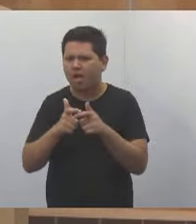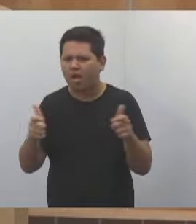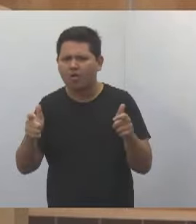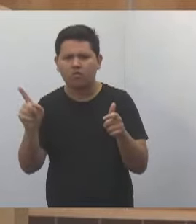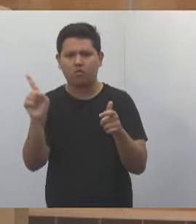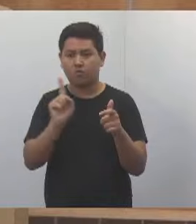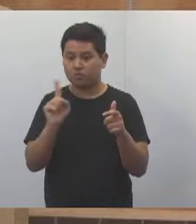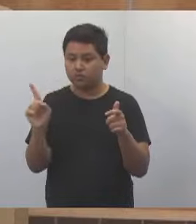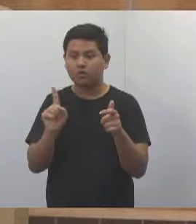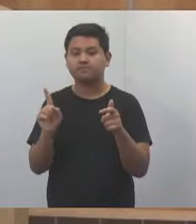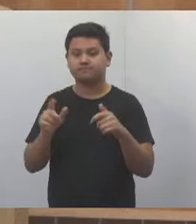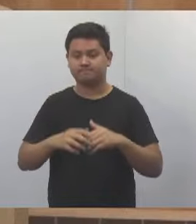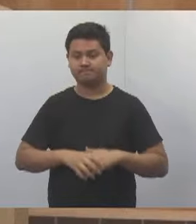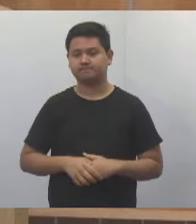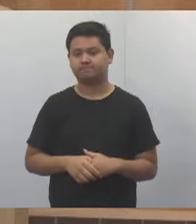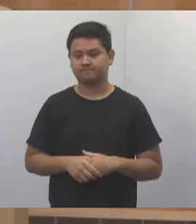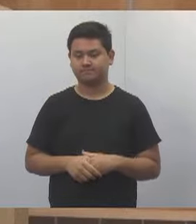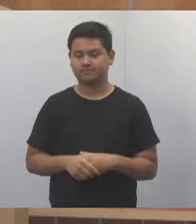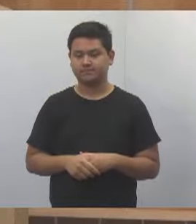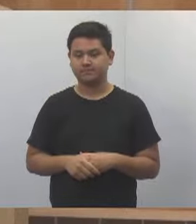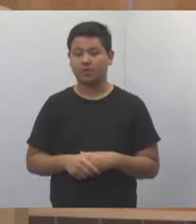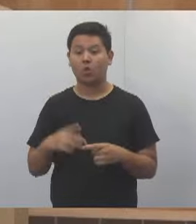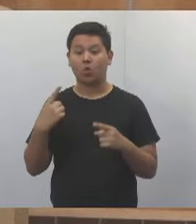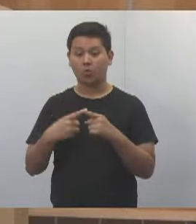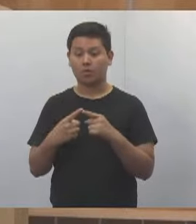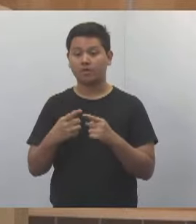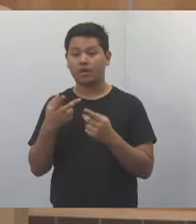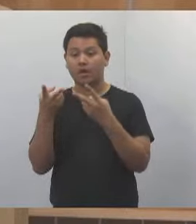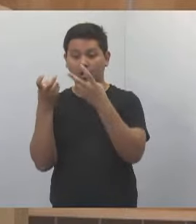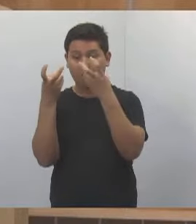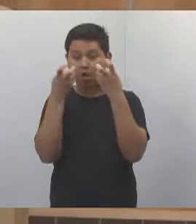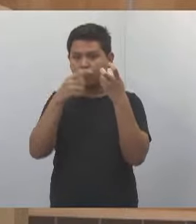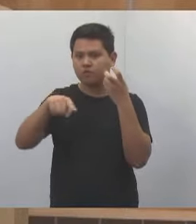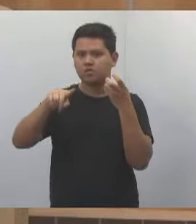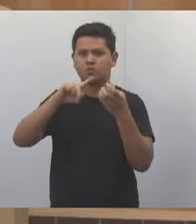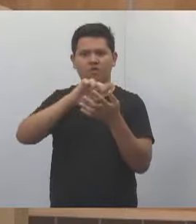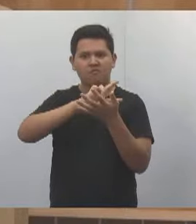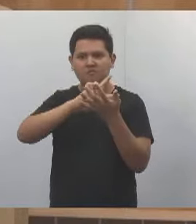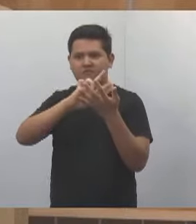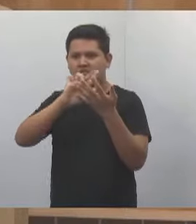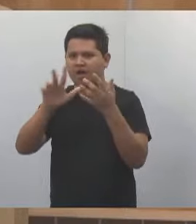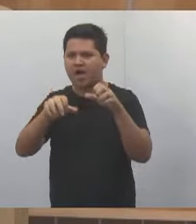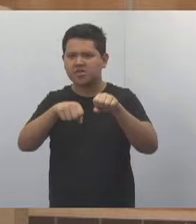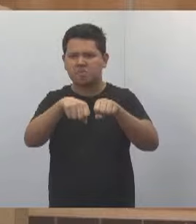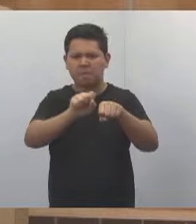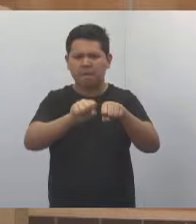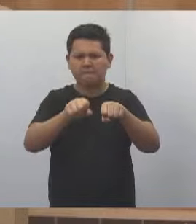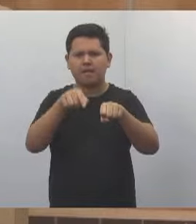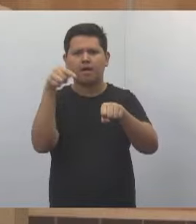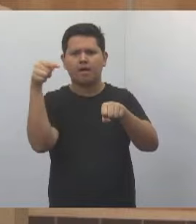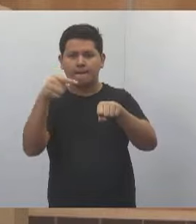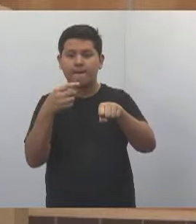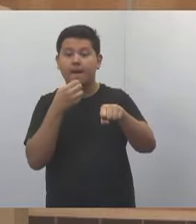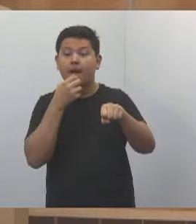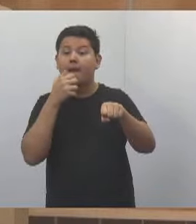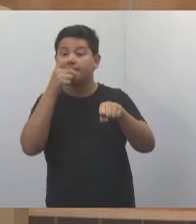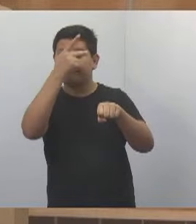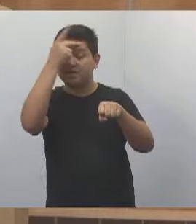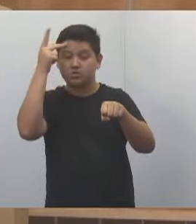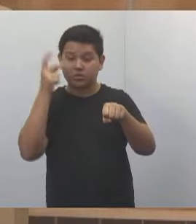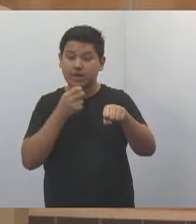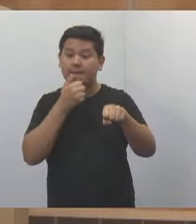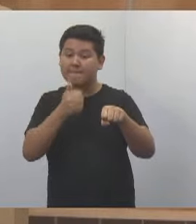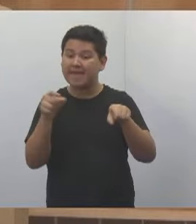é, e não é. Porque eu vejo muitos motoboys, muitas pessoas do bem, pessoas que